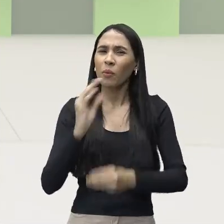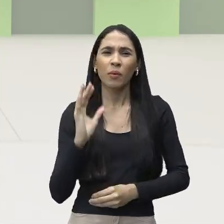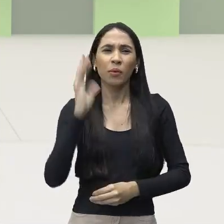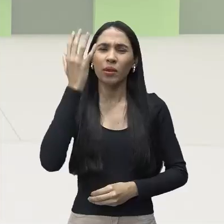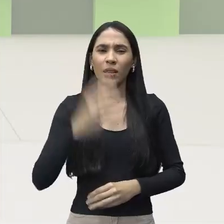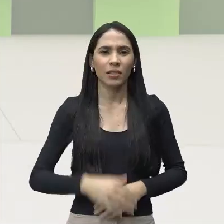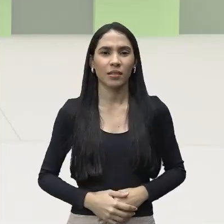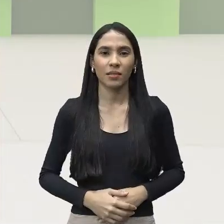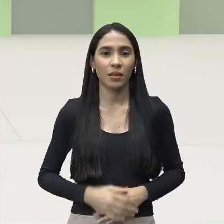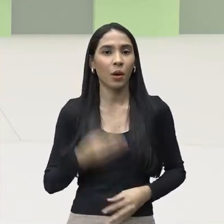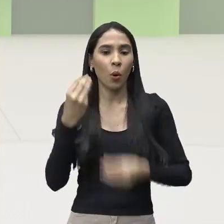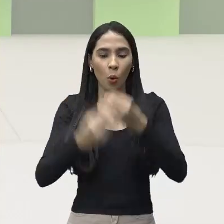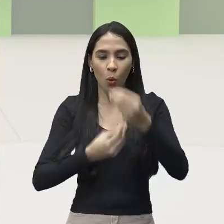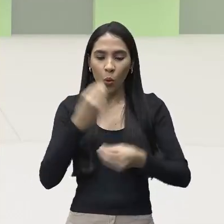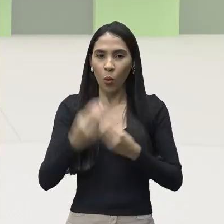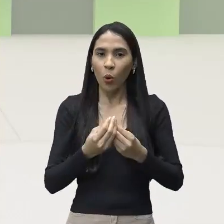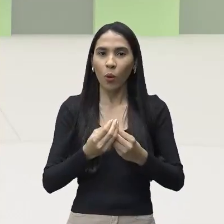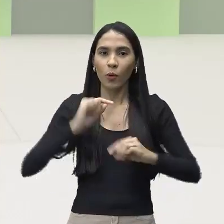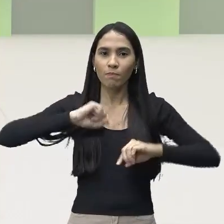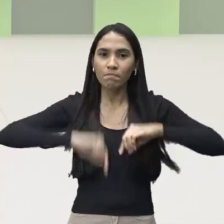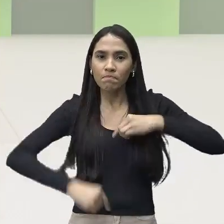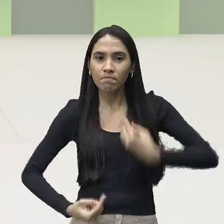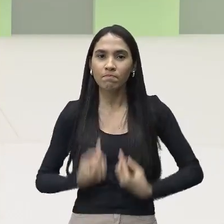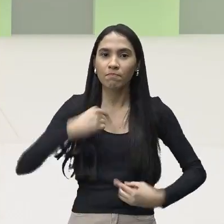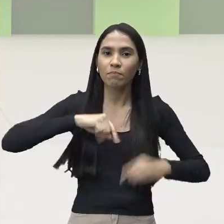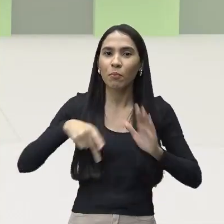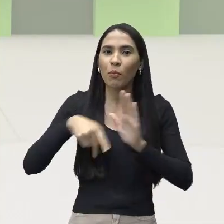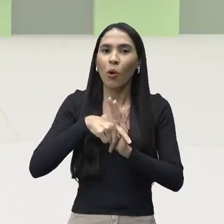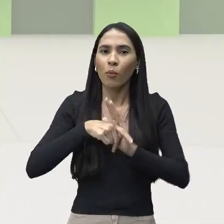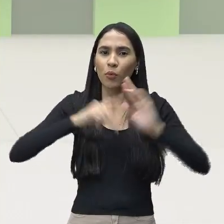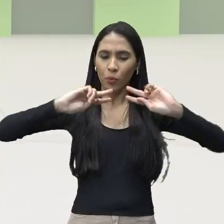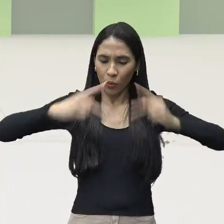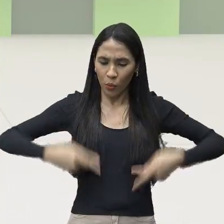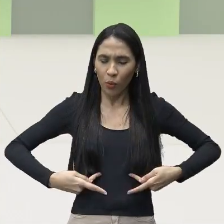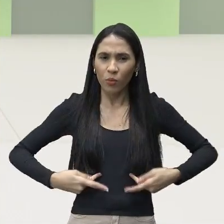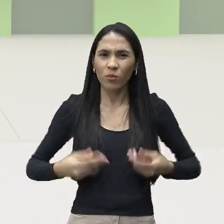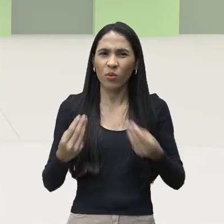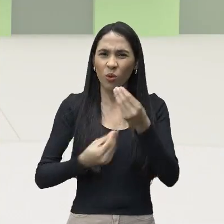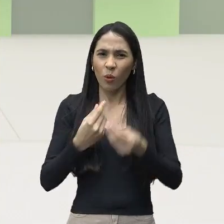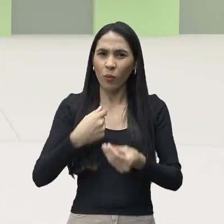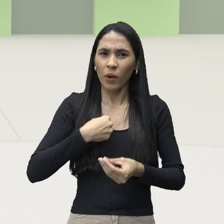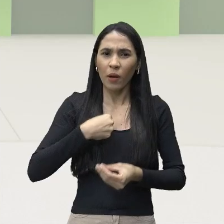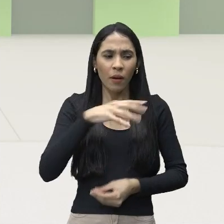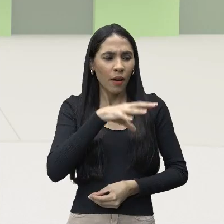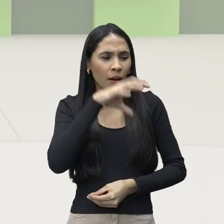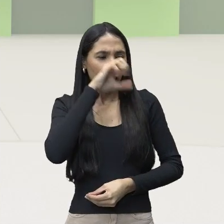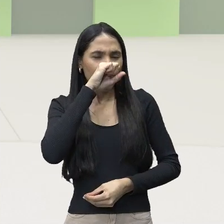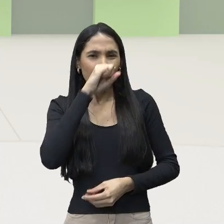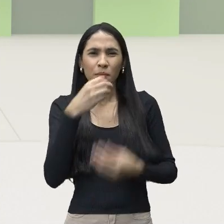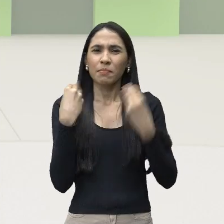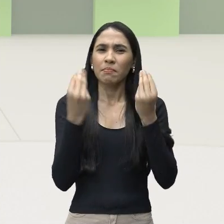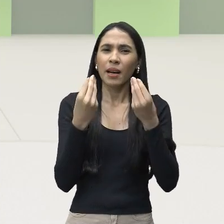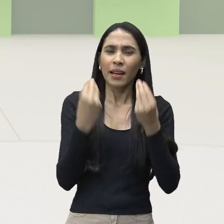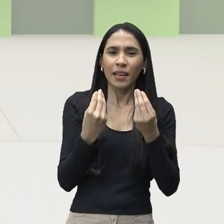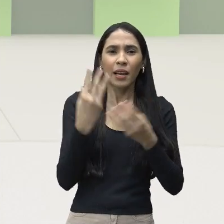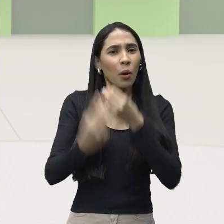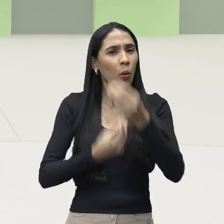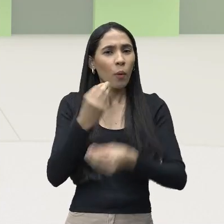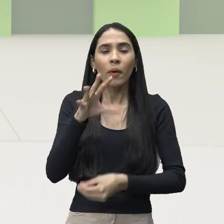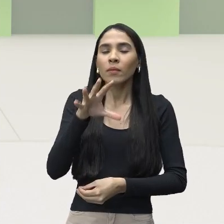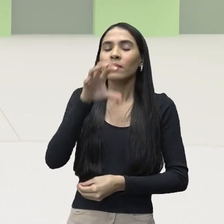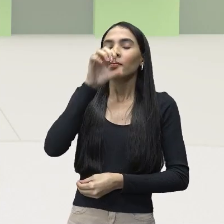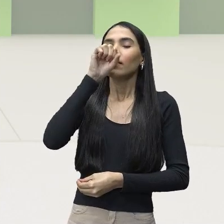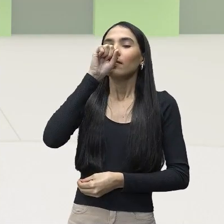como essas funções ocorrem, né? Como que a gente respira, para que a gente respira, como nós respiramos,